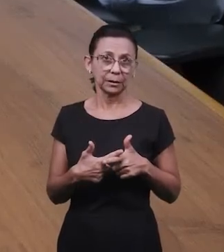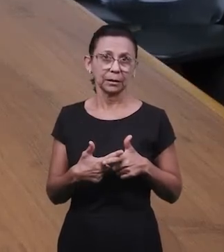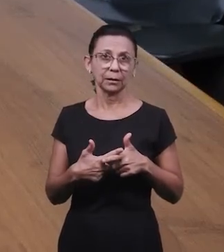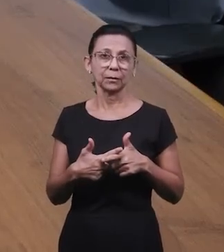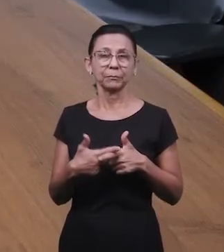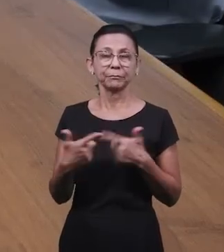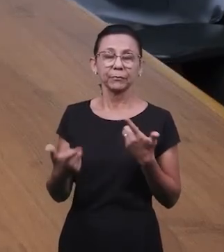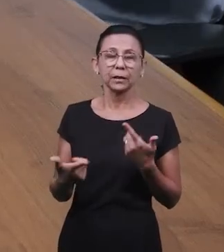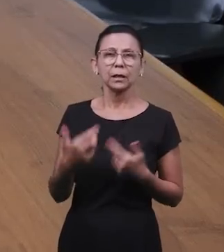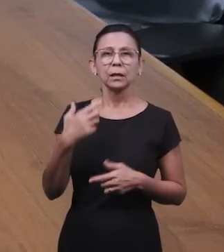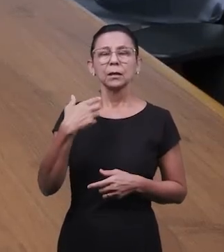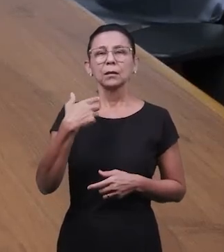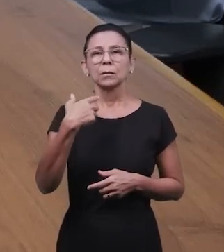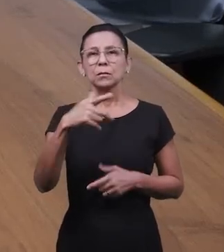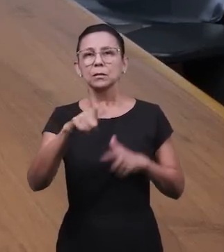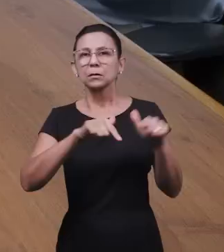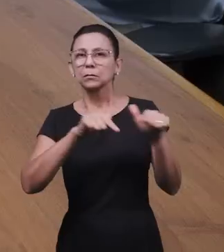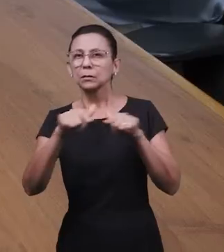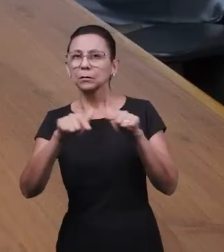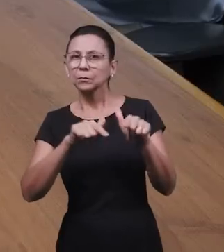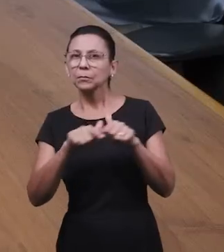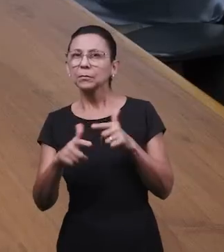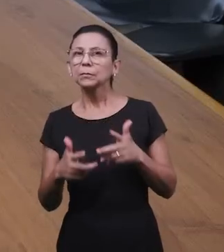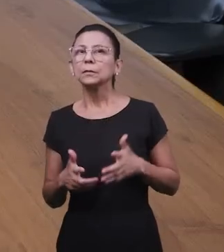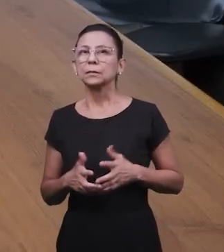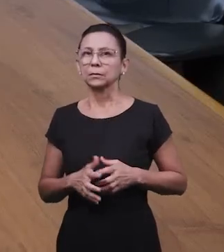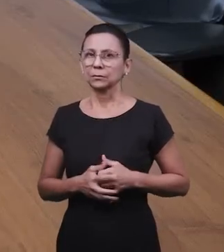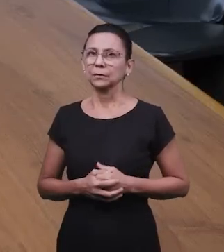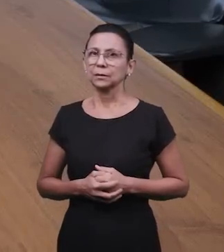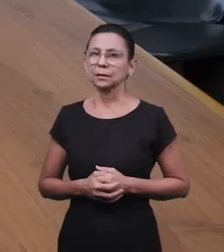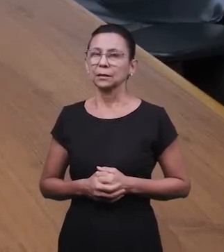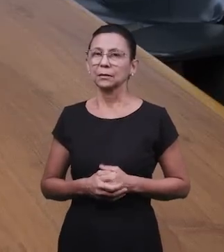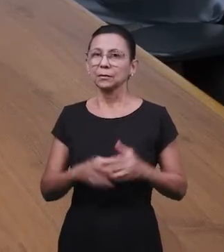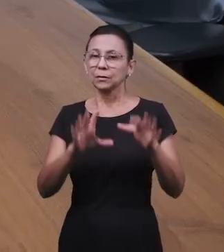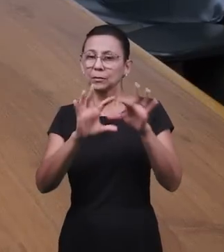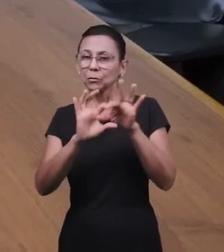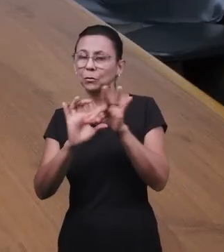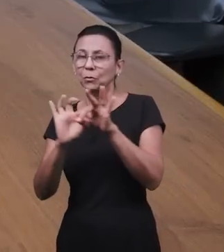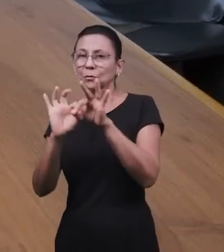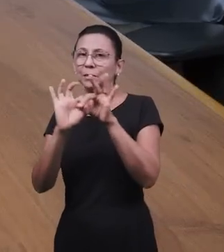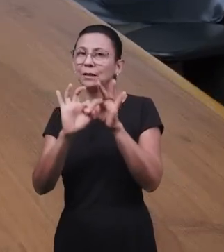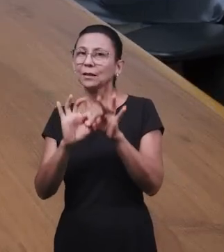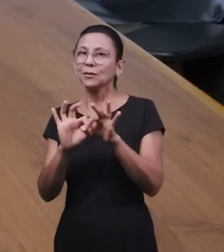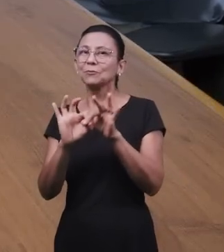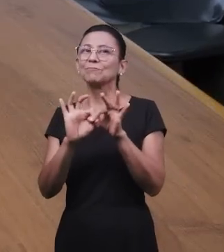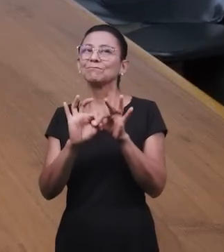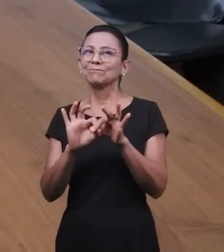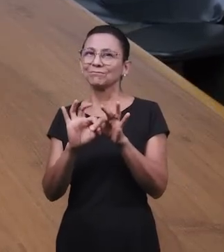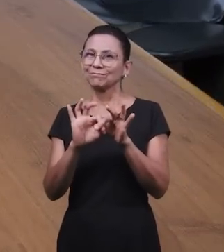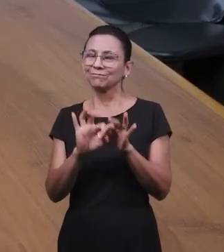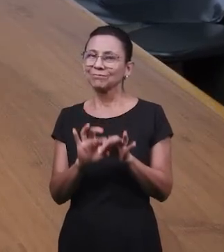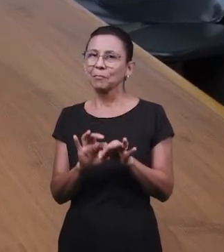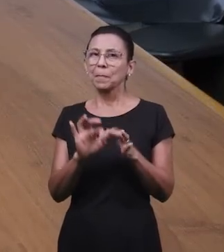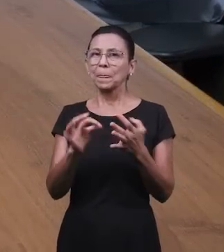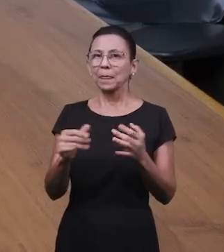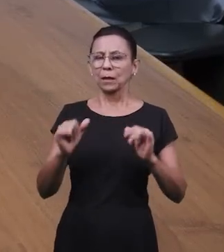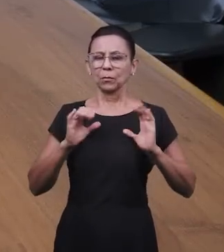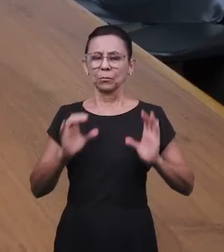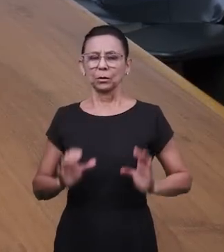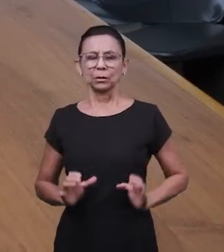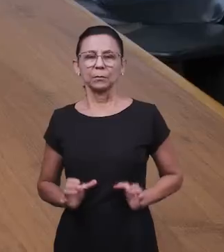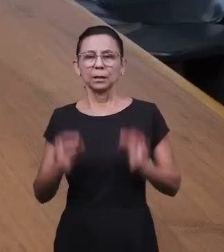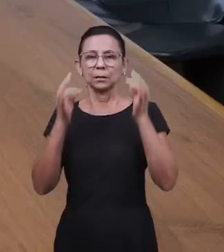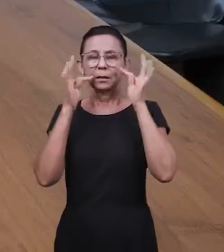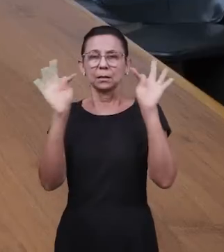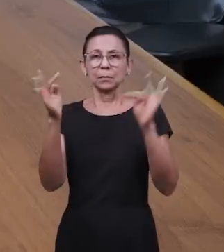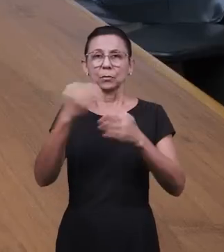Porque o seu trabalho vai ser influenciado pela comunhão que você tem com Ele. A sua